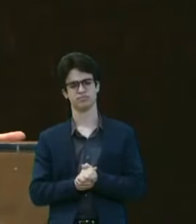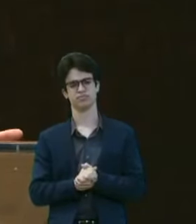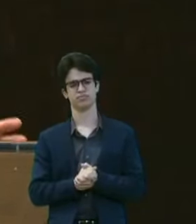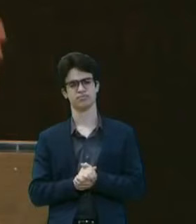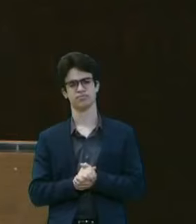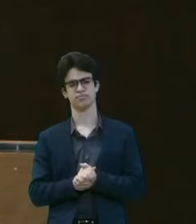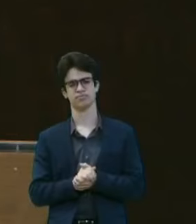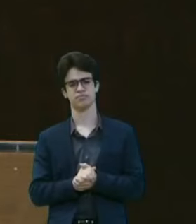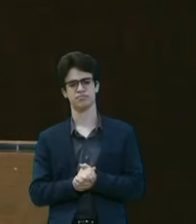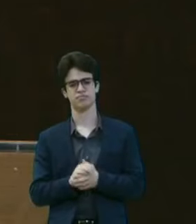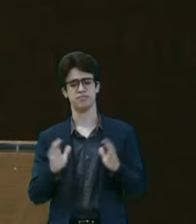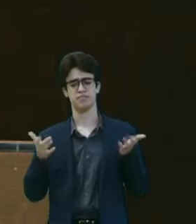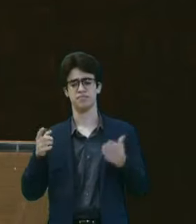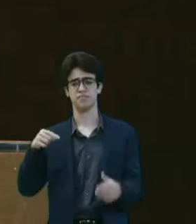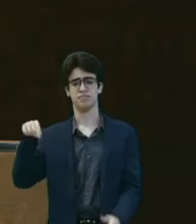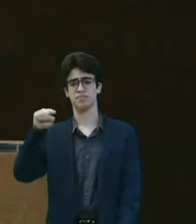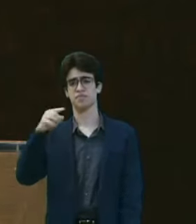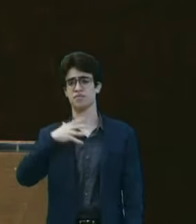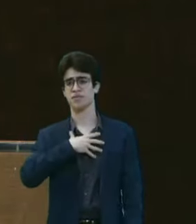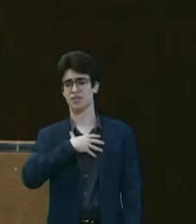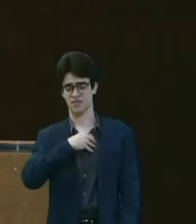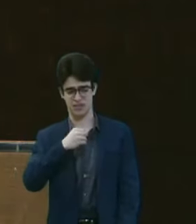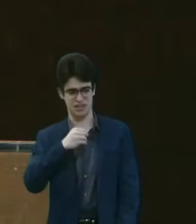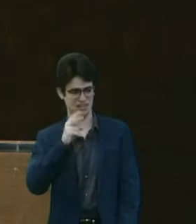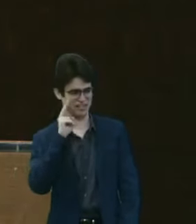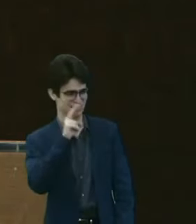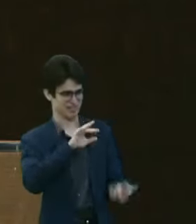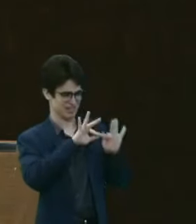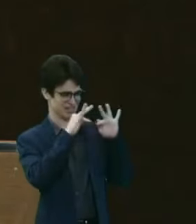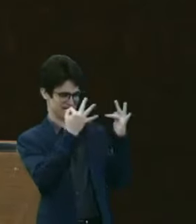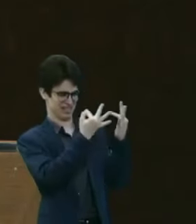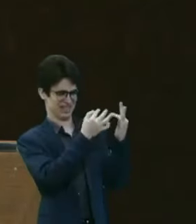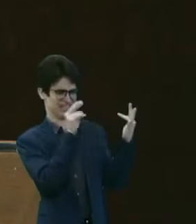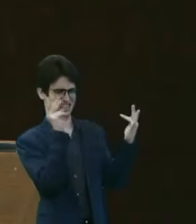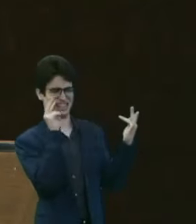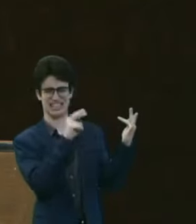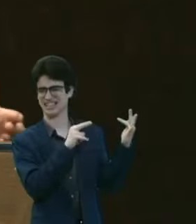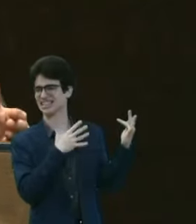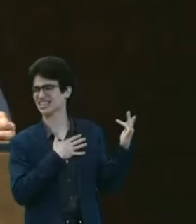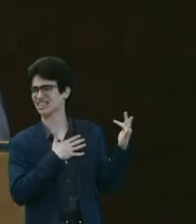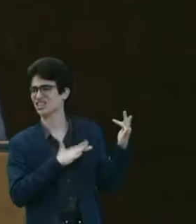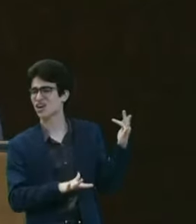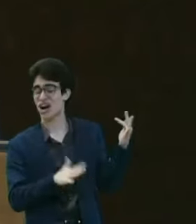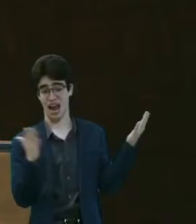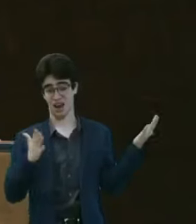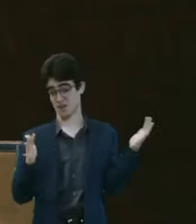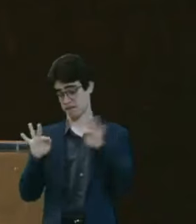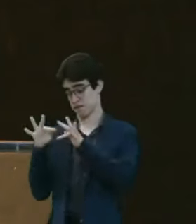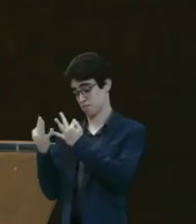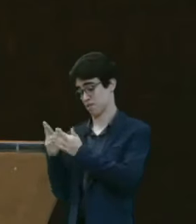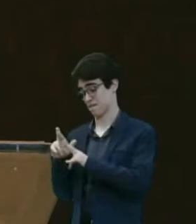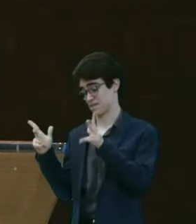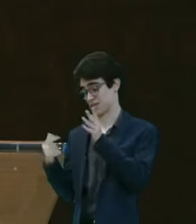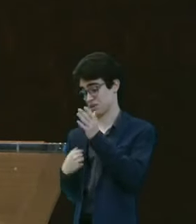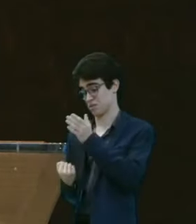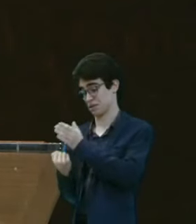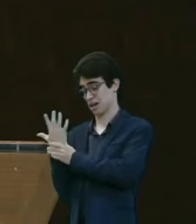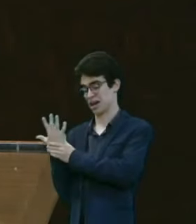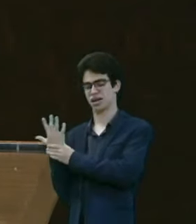Os filhos agora se decepcionam com o modelo familiar que lhes é proposto. E eles criam novos modelos de família.